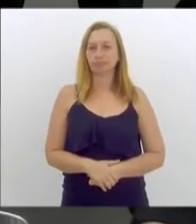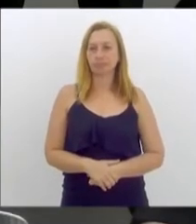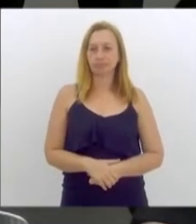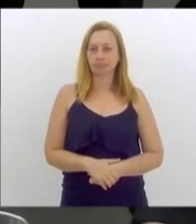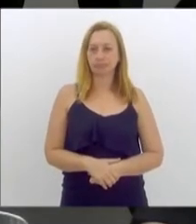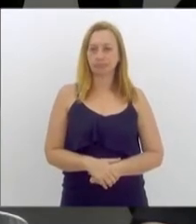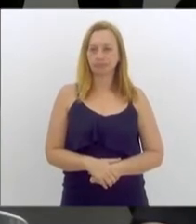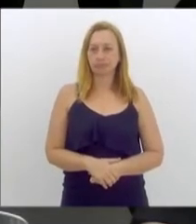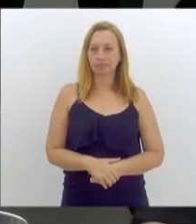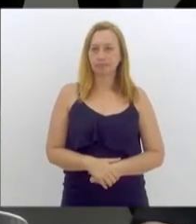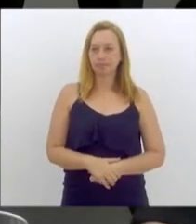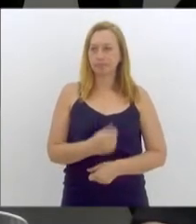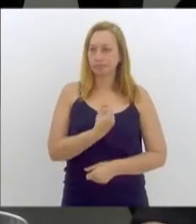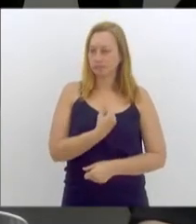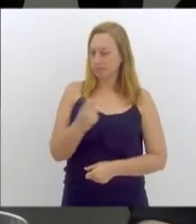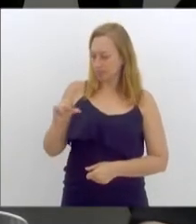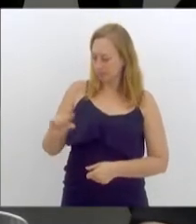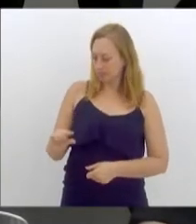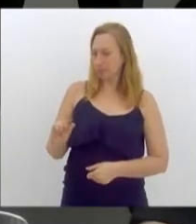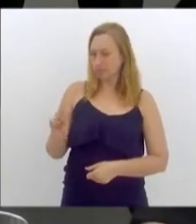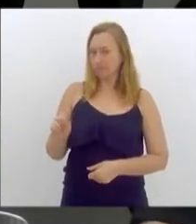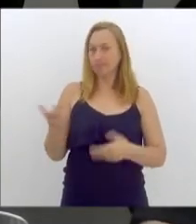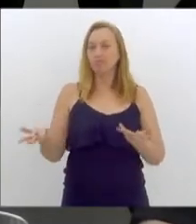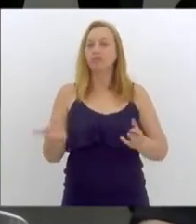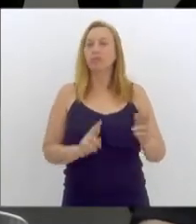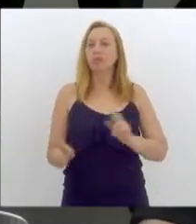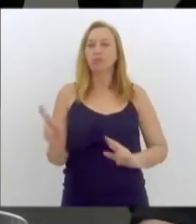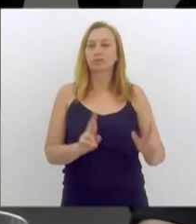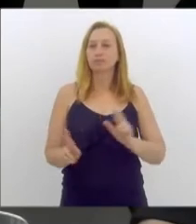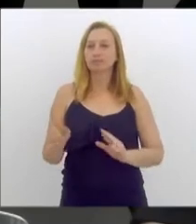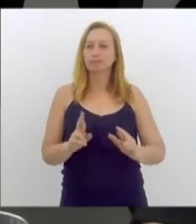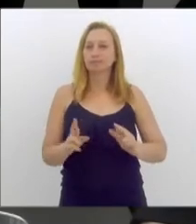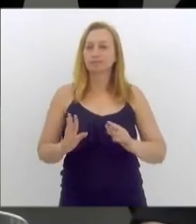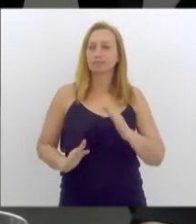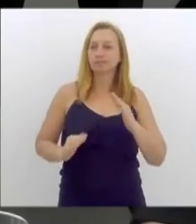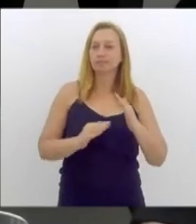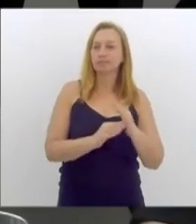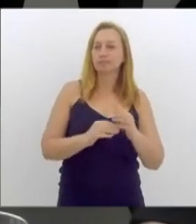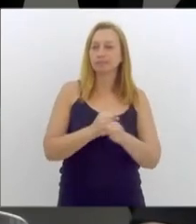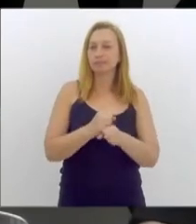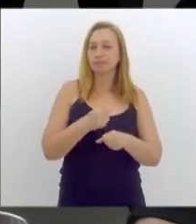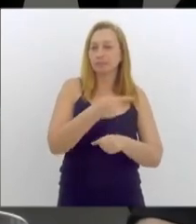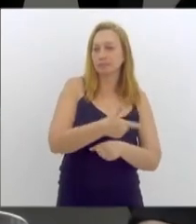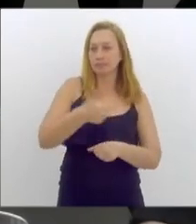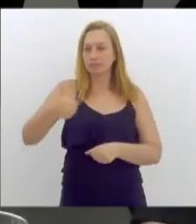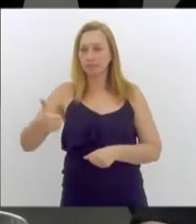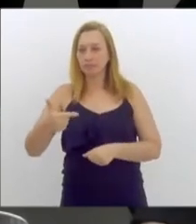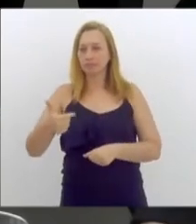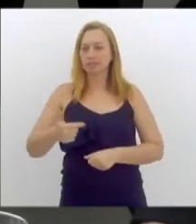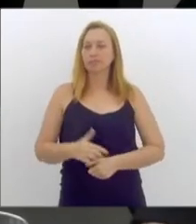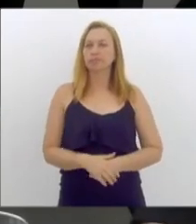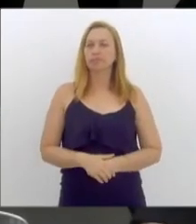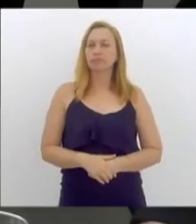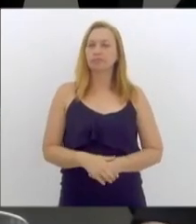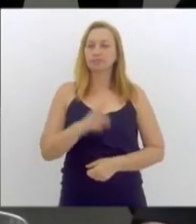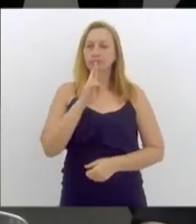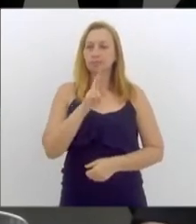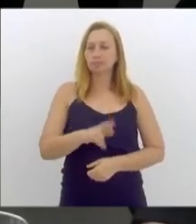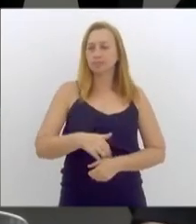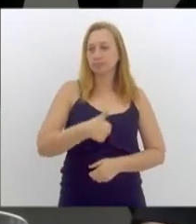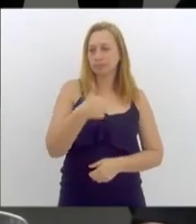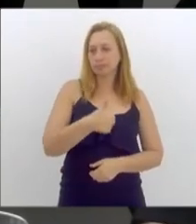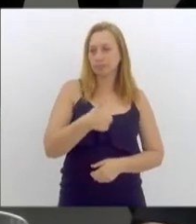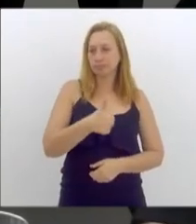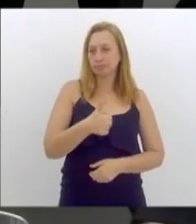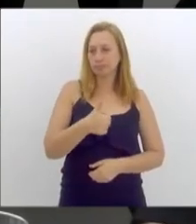o número tá pequeno né então com relação ao nosso as metas para 2022 com relação ao resultado primário estado